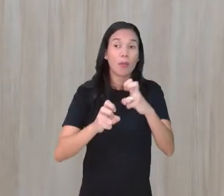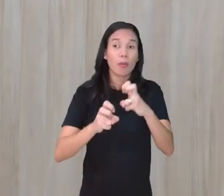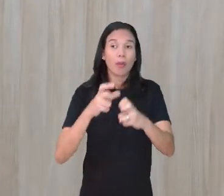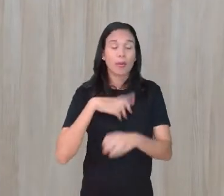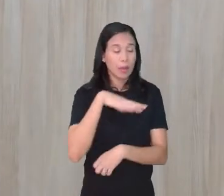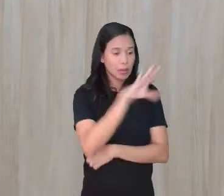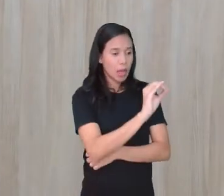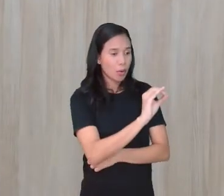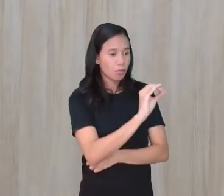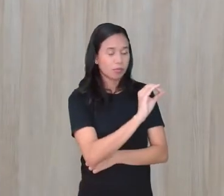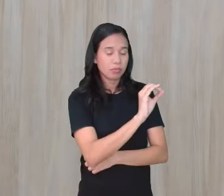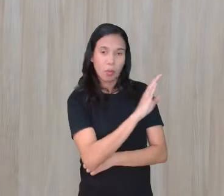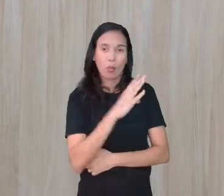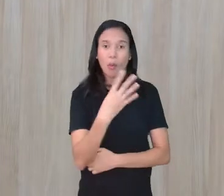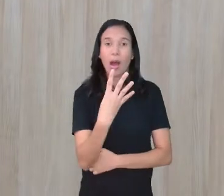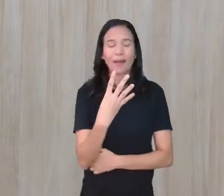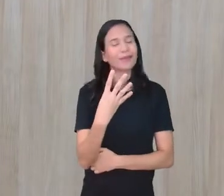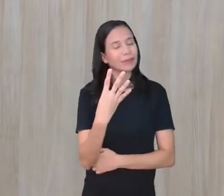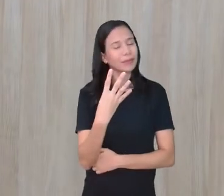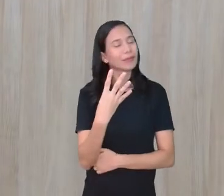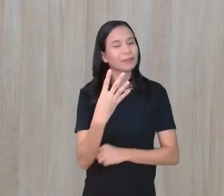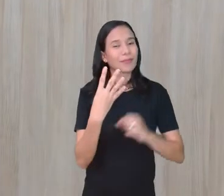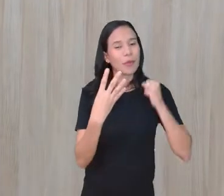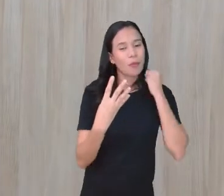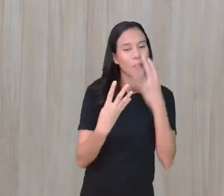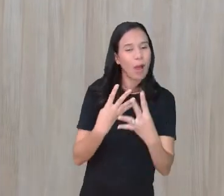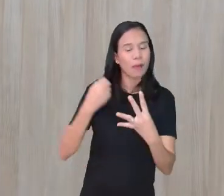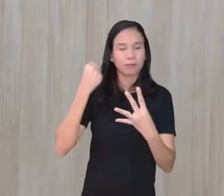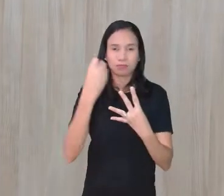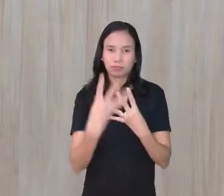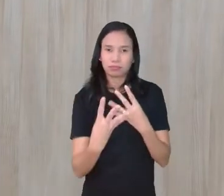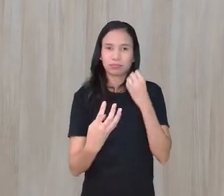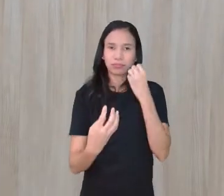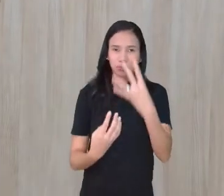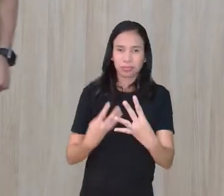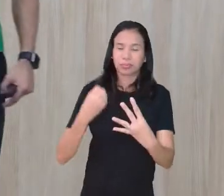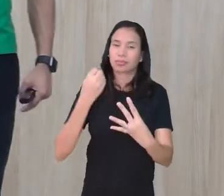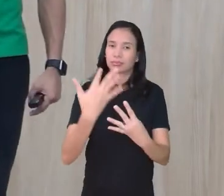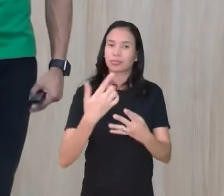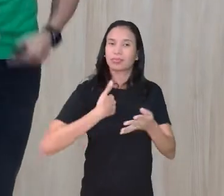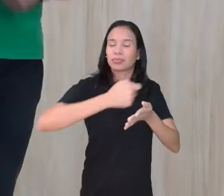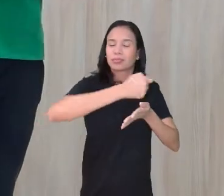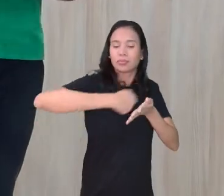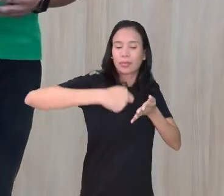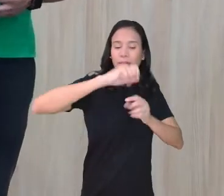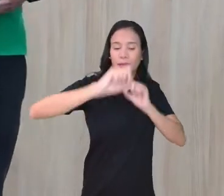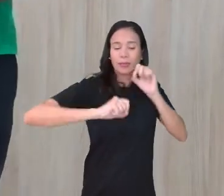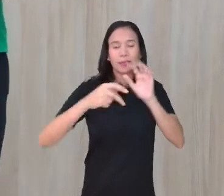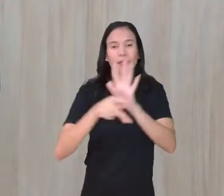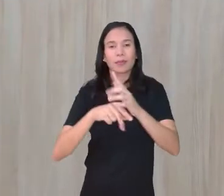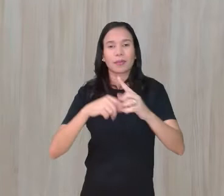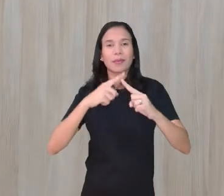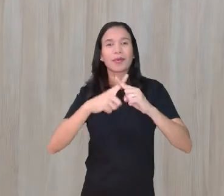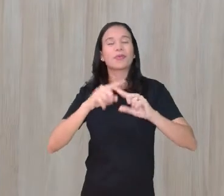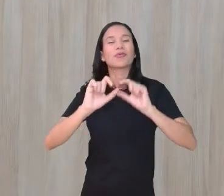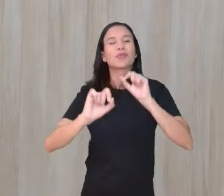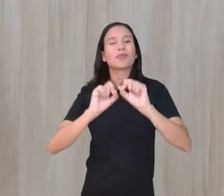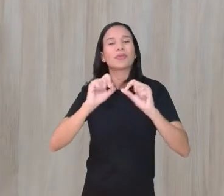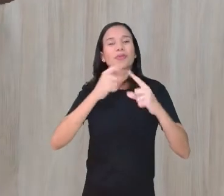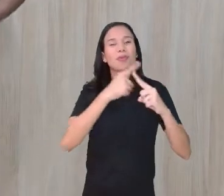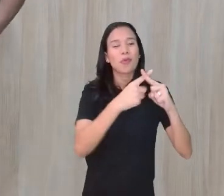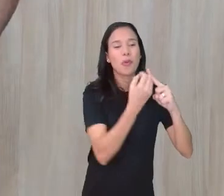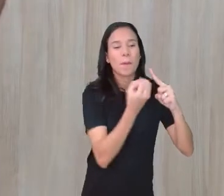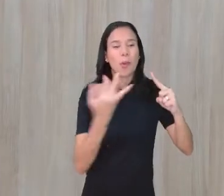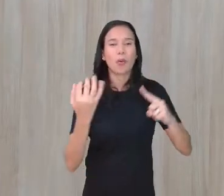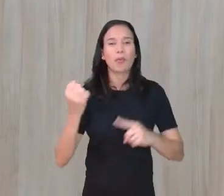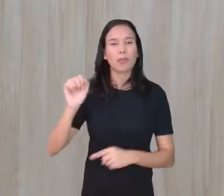começou com 0, depois veio o 4. E está seguindo aí de 4 em 4. Então, eu estou escrevendo aí os múltiplos de quem? Os múltiplos